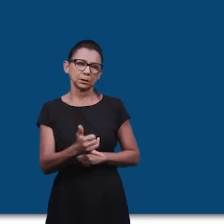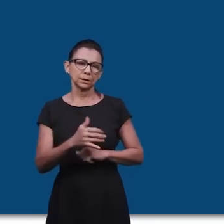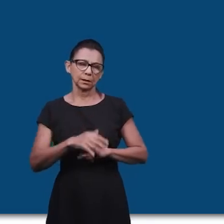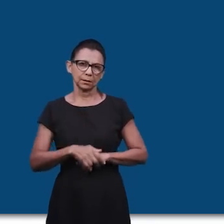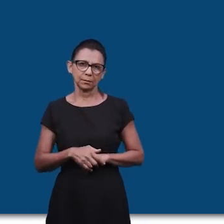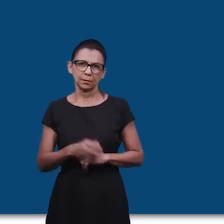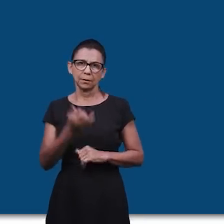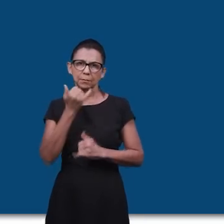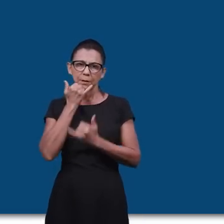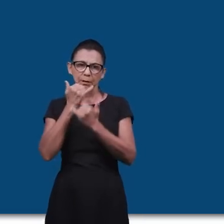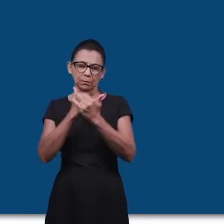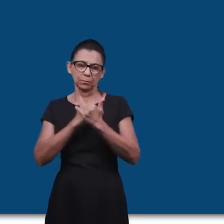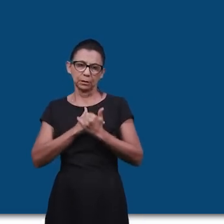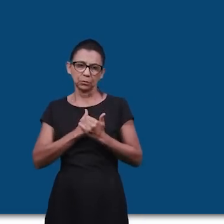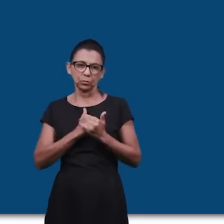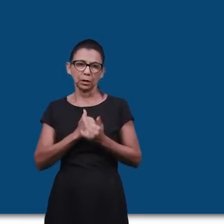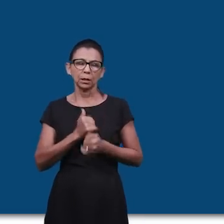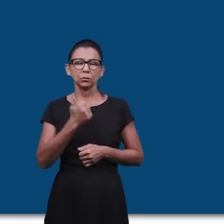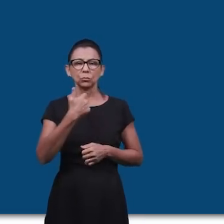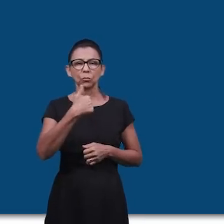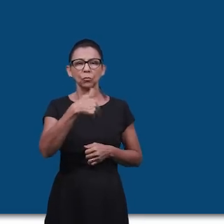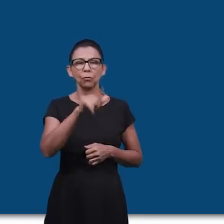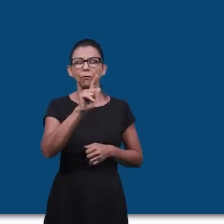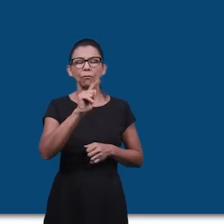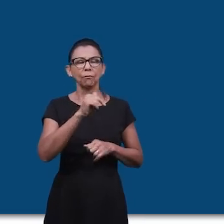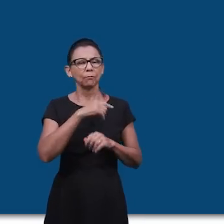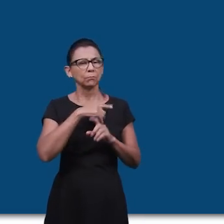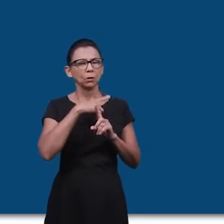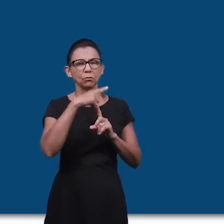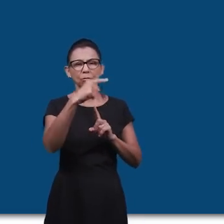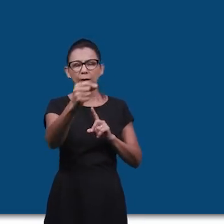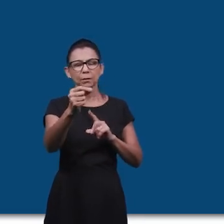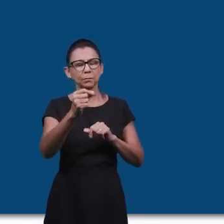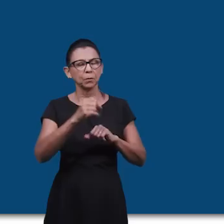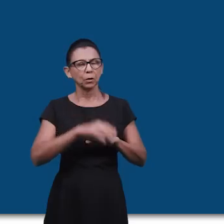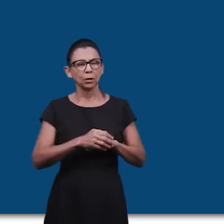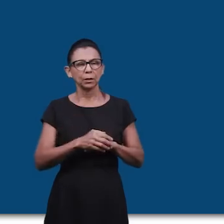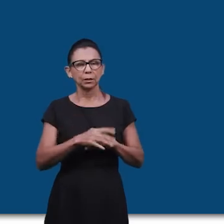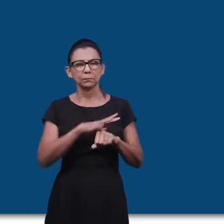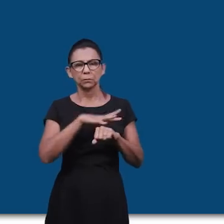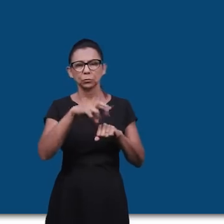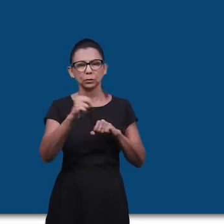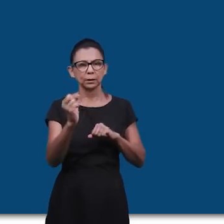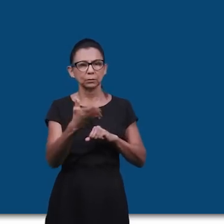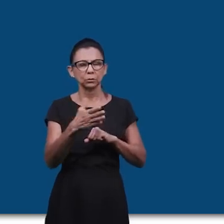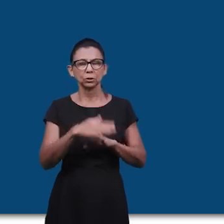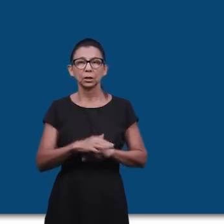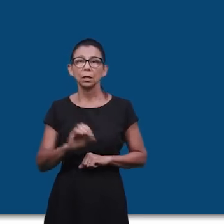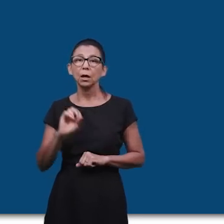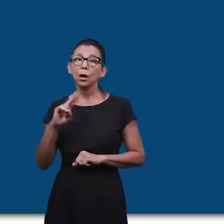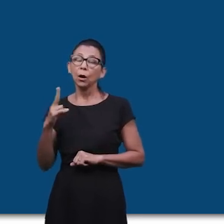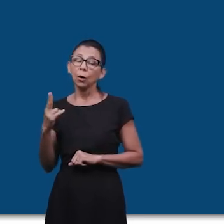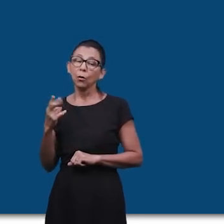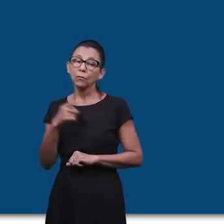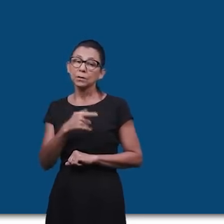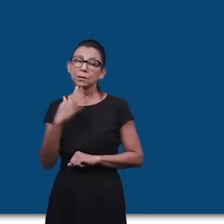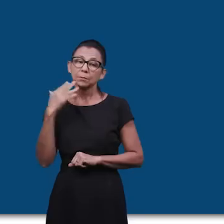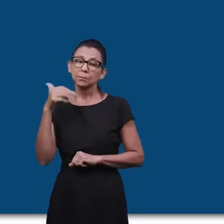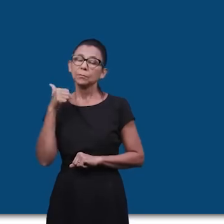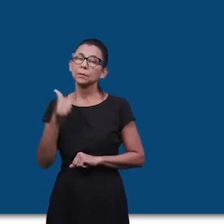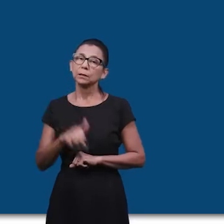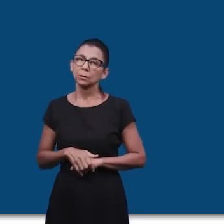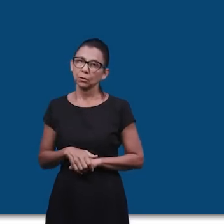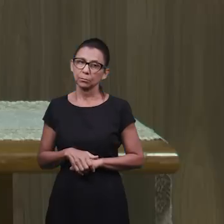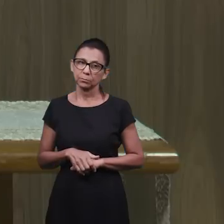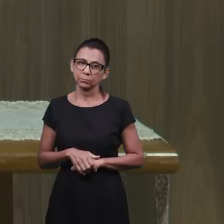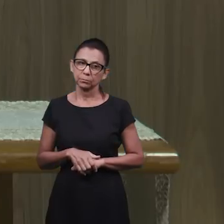perdoar pecados, disse ao paralítico: A ti te digo, levanta-te, toma a tua cama e vai para a tua